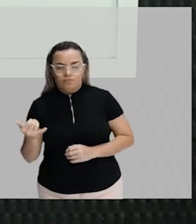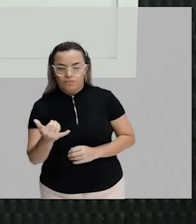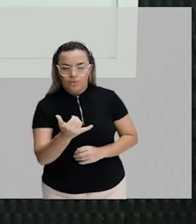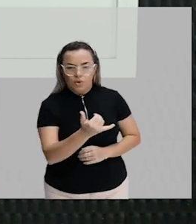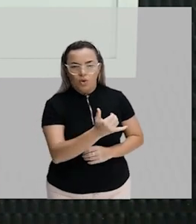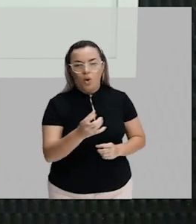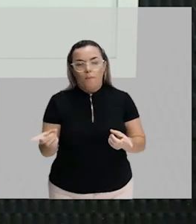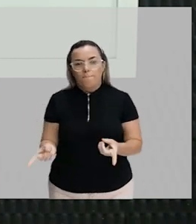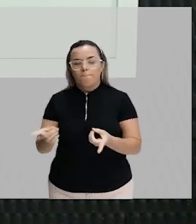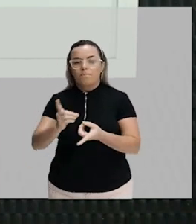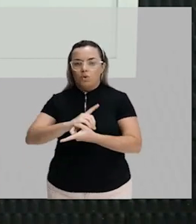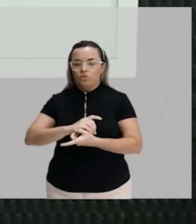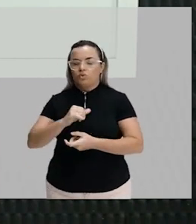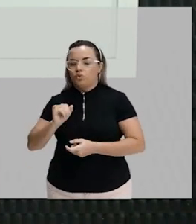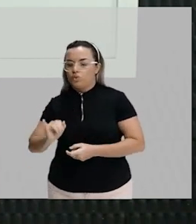sentido